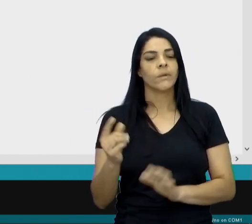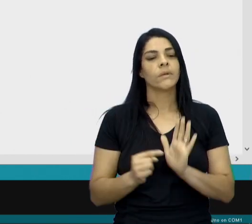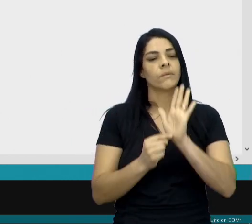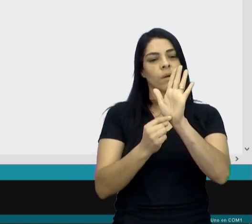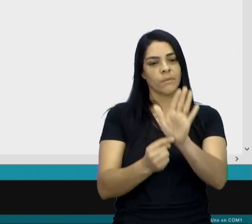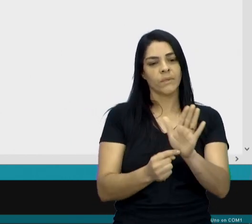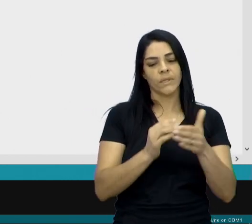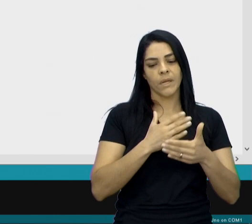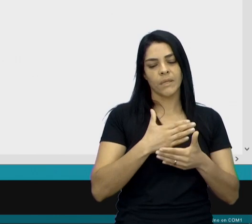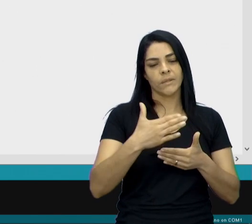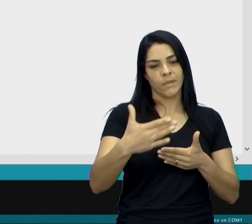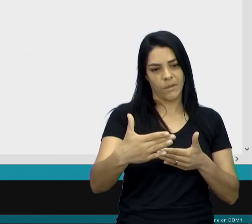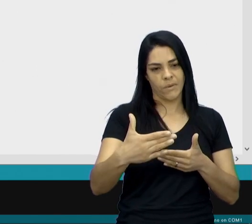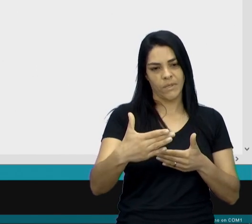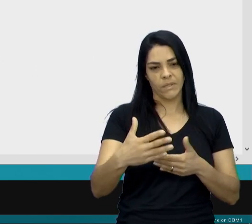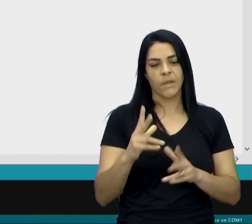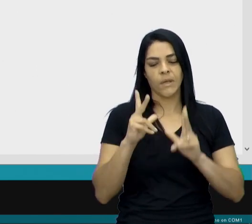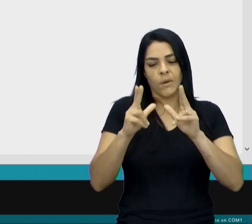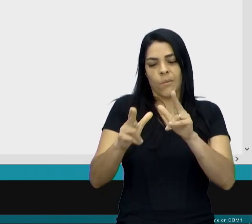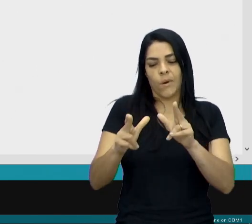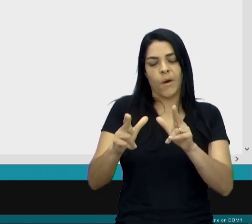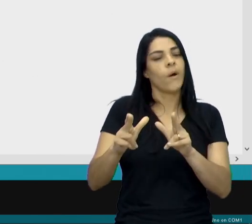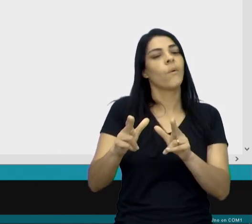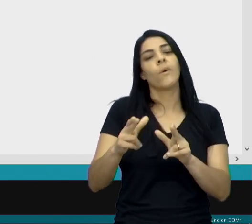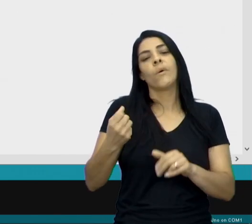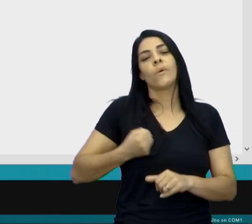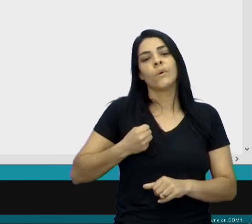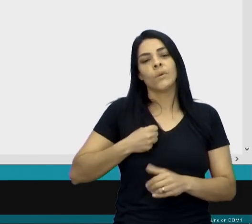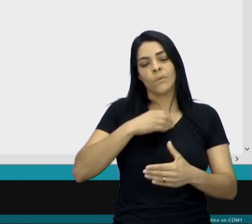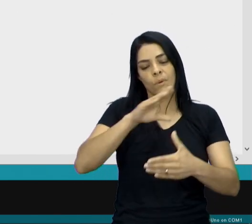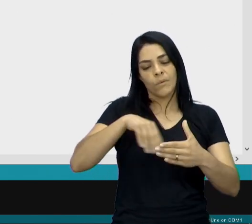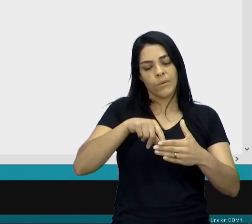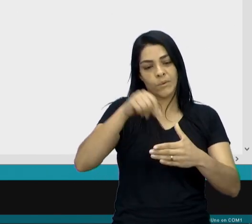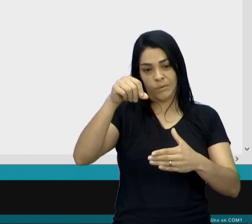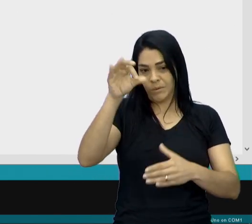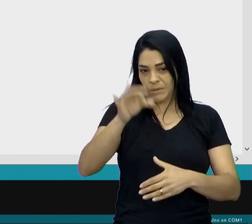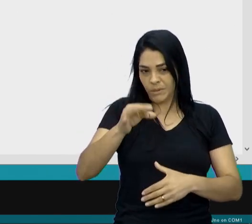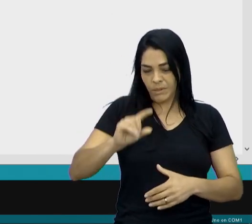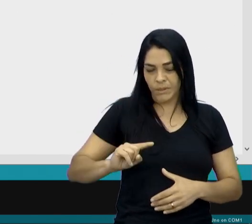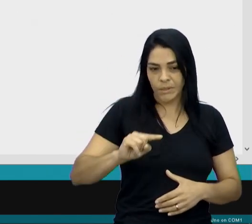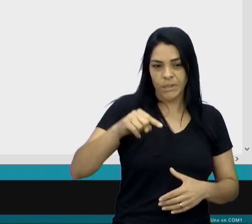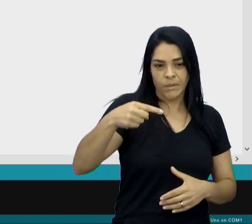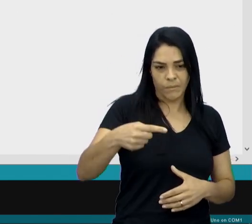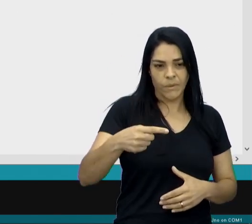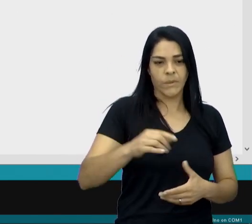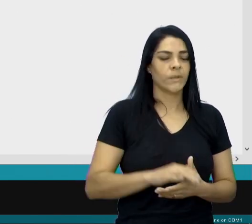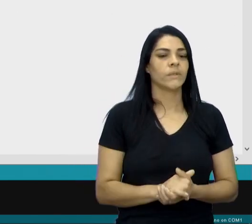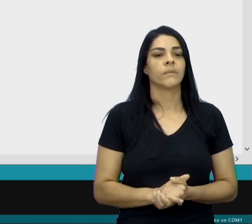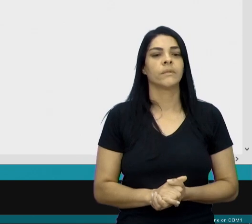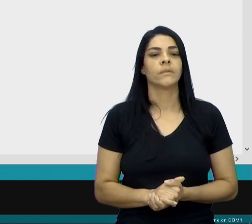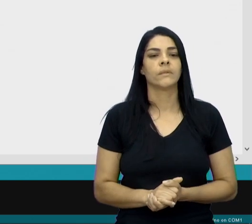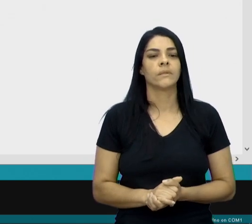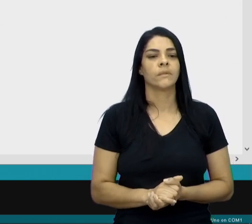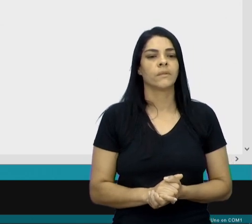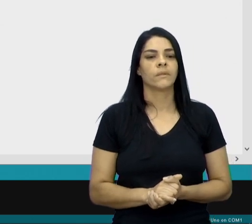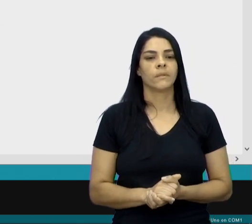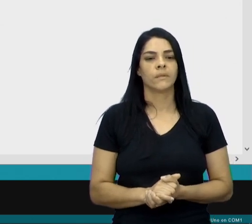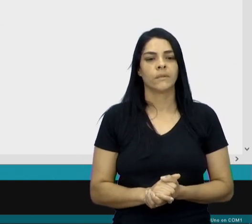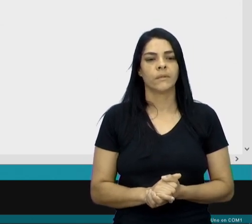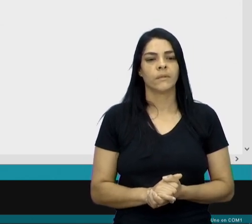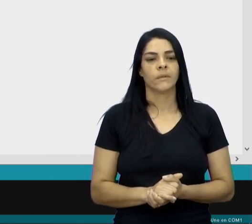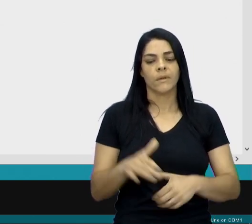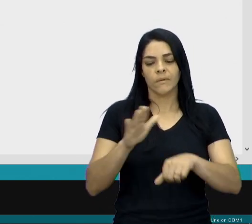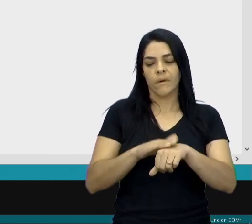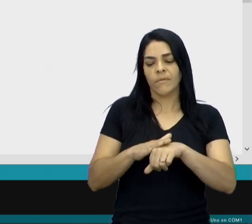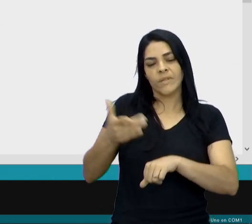mostrar essa sequência, igual o número que ele sorteou, tá certo? Depois, ele vai, isso é a próxima rodada, depois ele vai